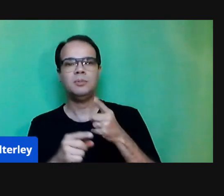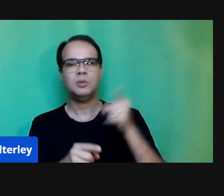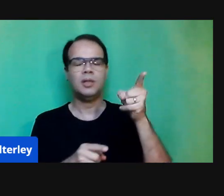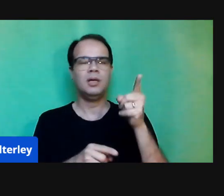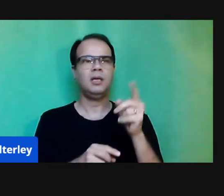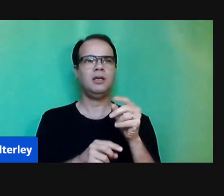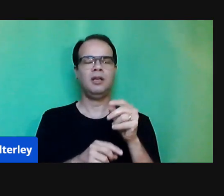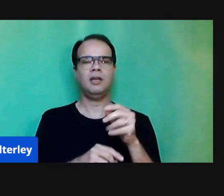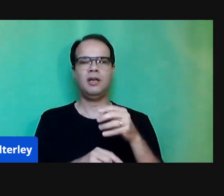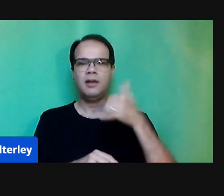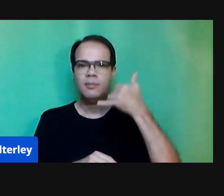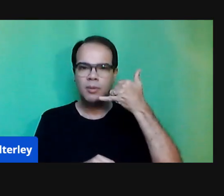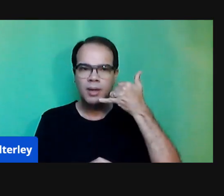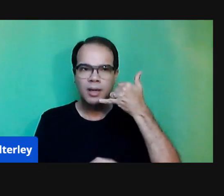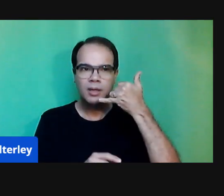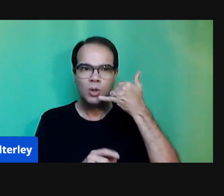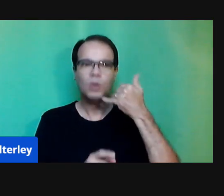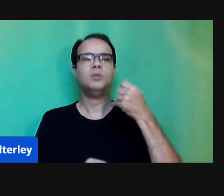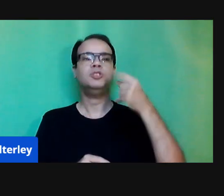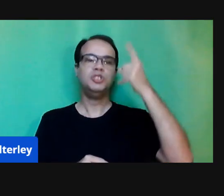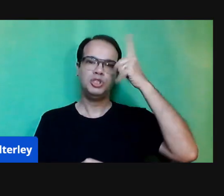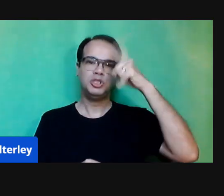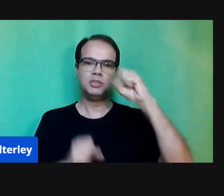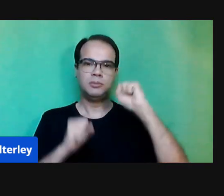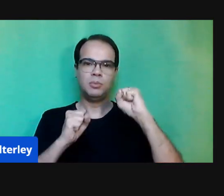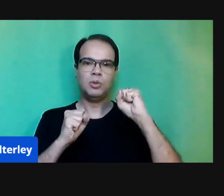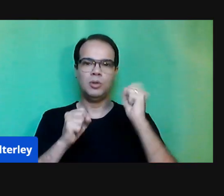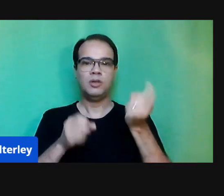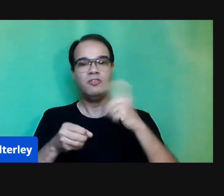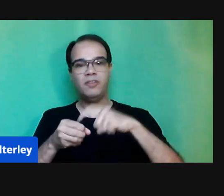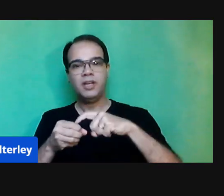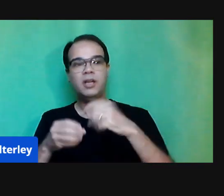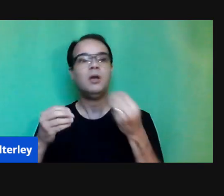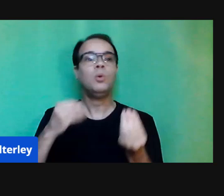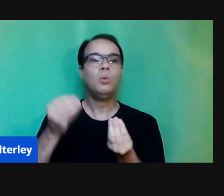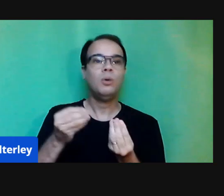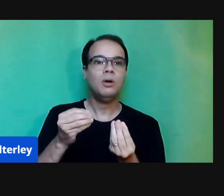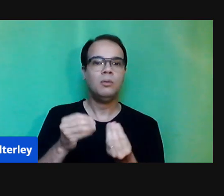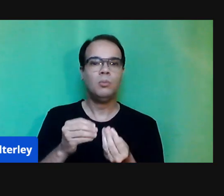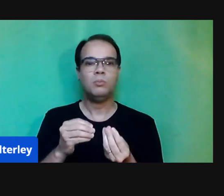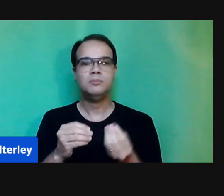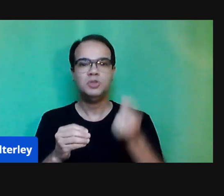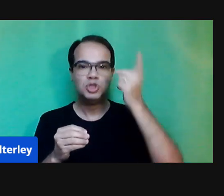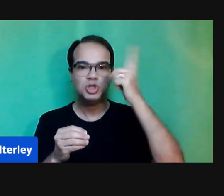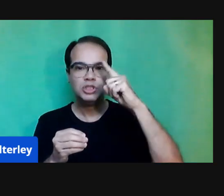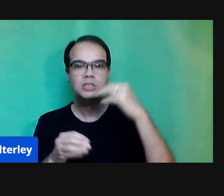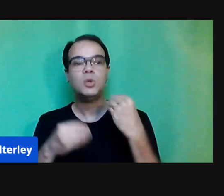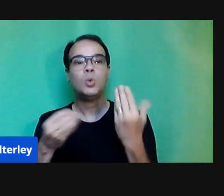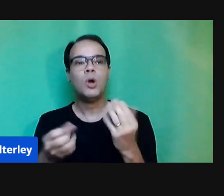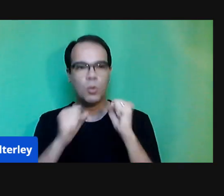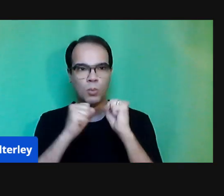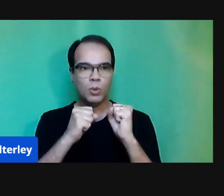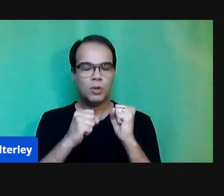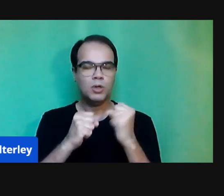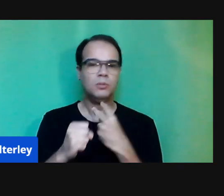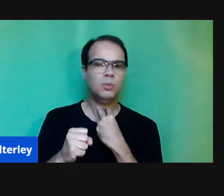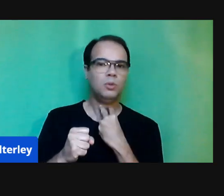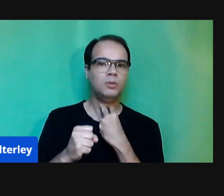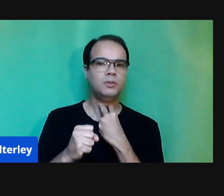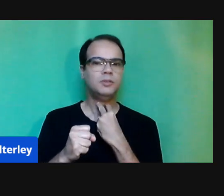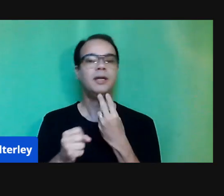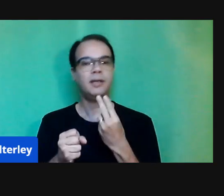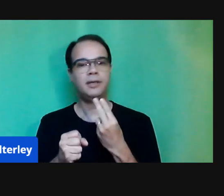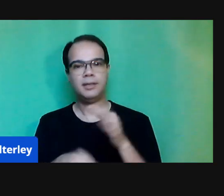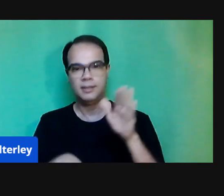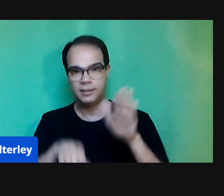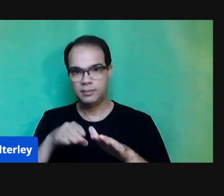pessoas, agendar as coisas, estruturar as reportagens, estruturar os documentários, e também sou